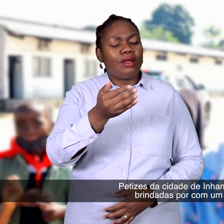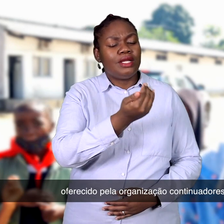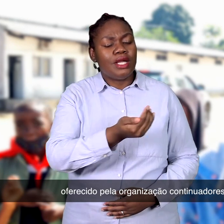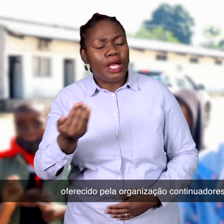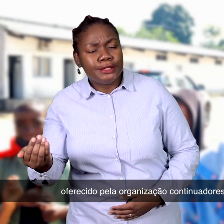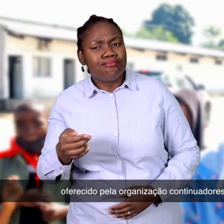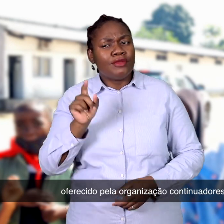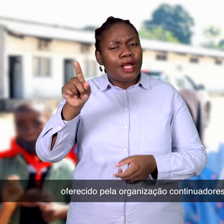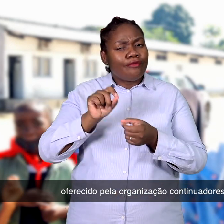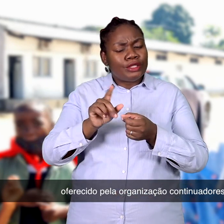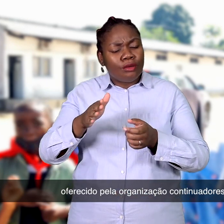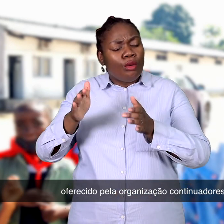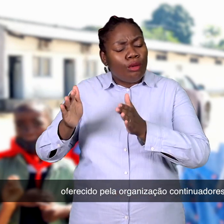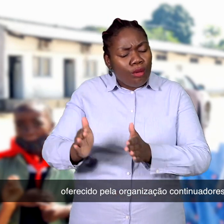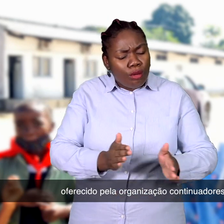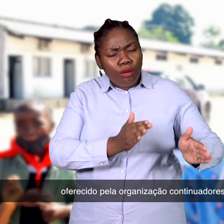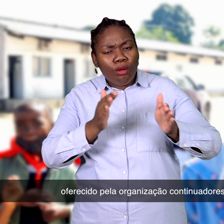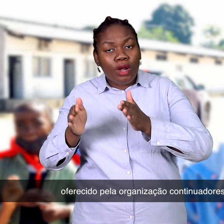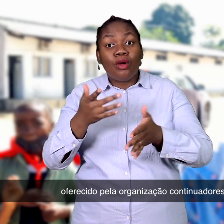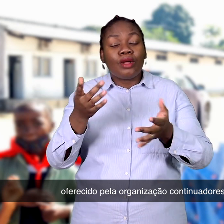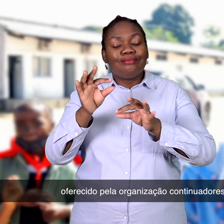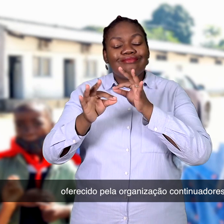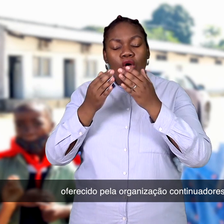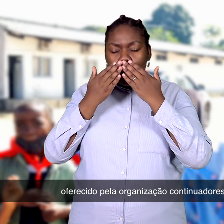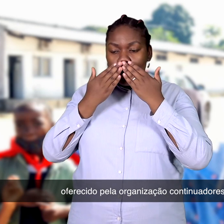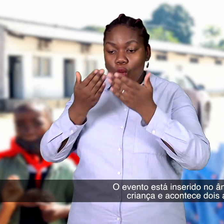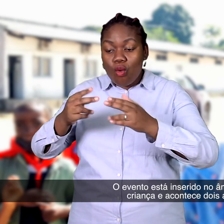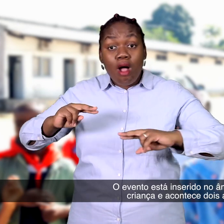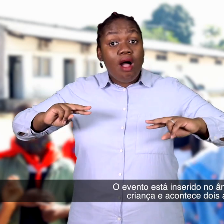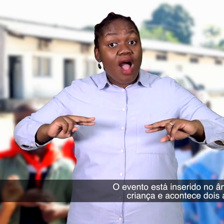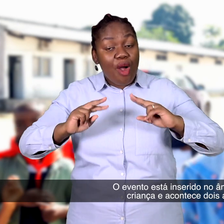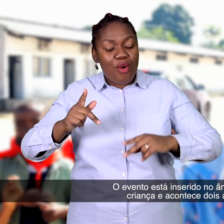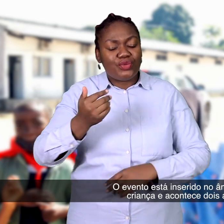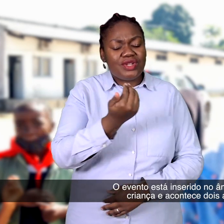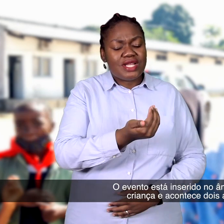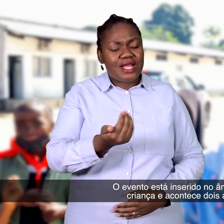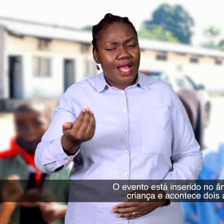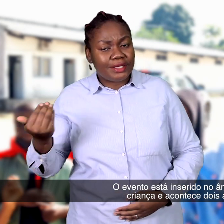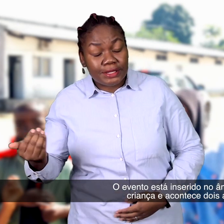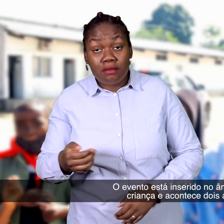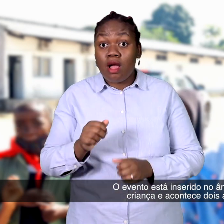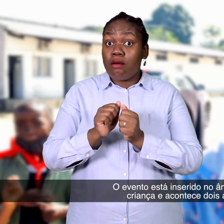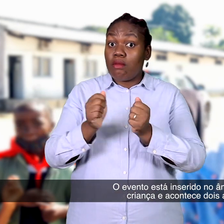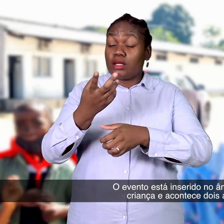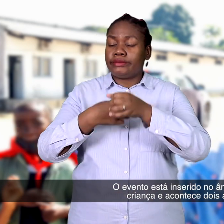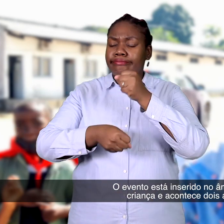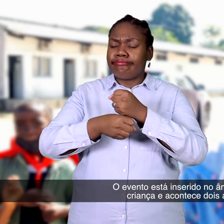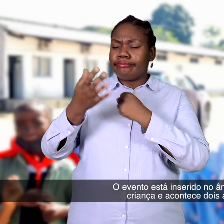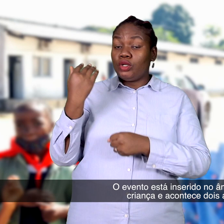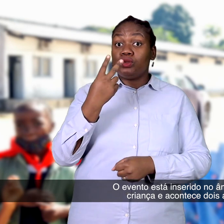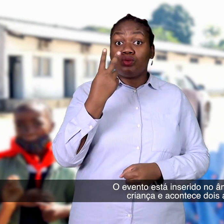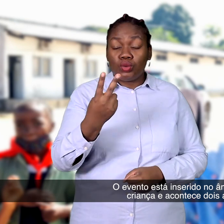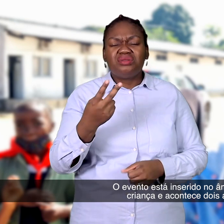almoço oferecido pela Organização Continuadores a Crianças Desfavorecidas. O invento está inserido no âmbito do mês da criança e